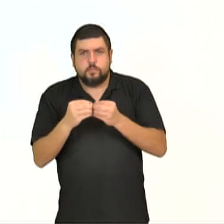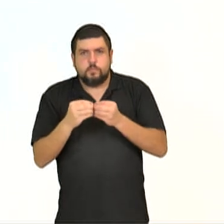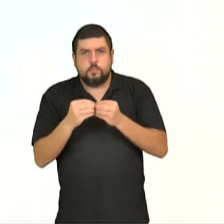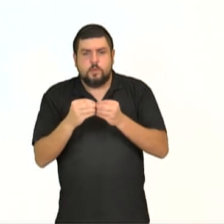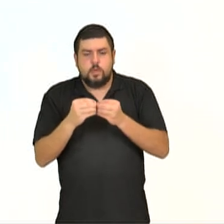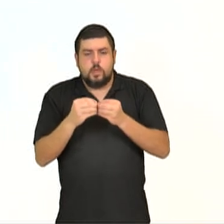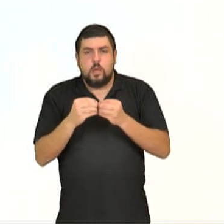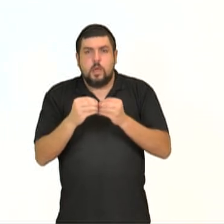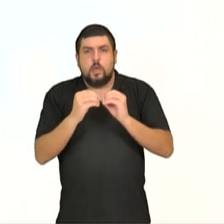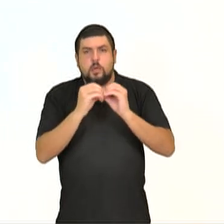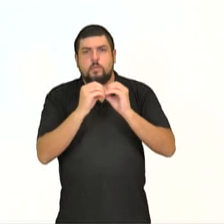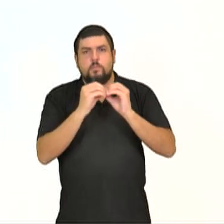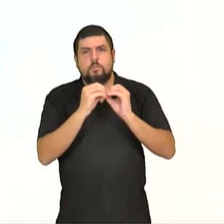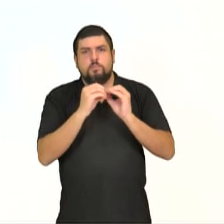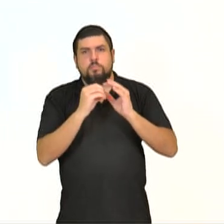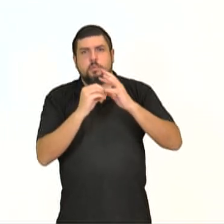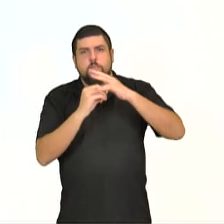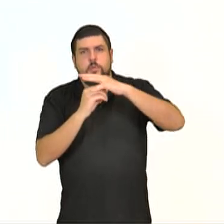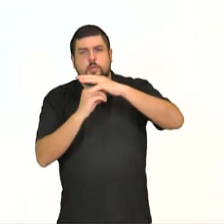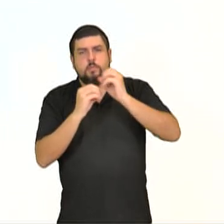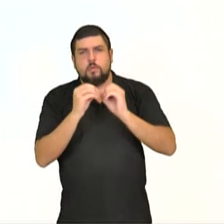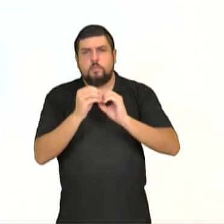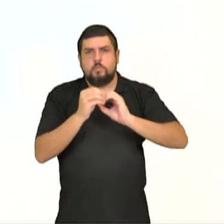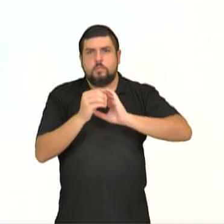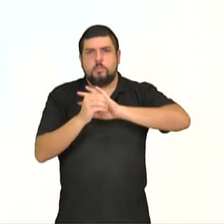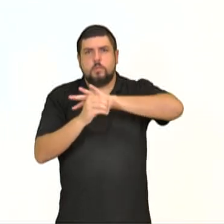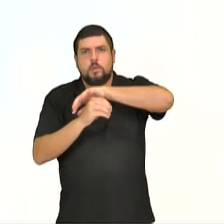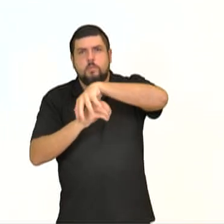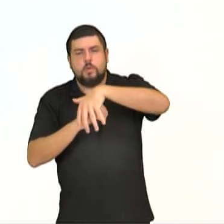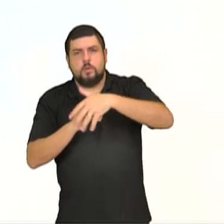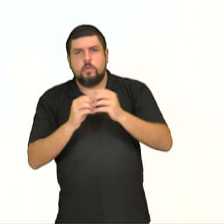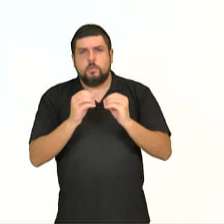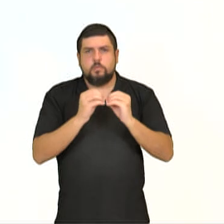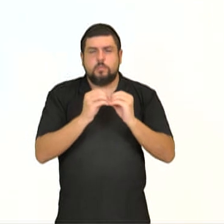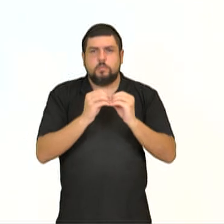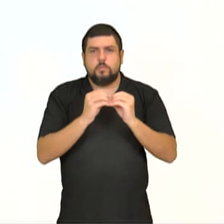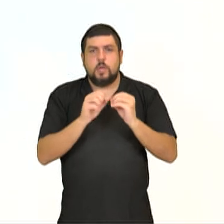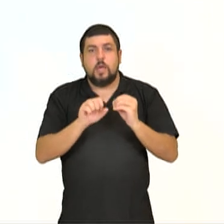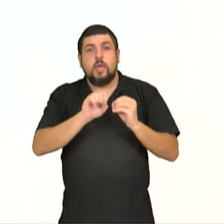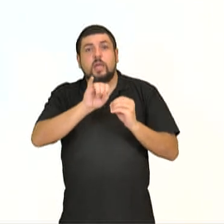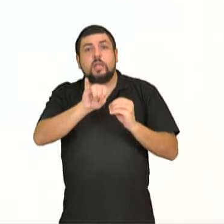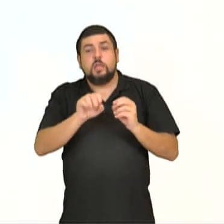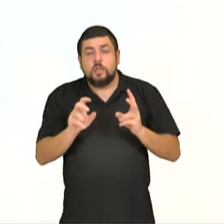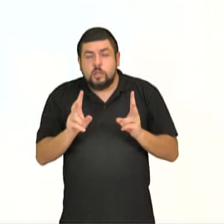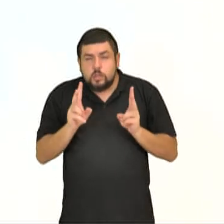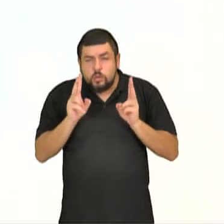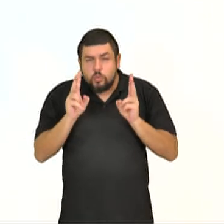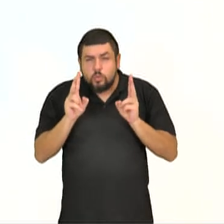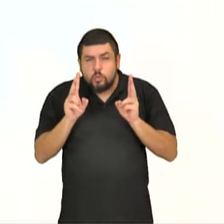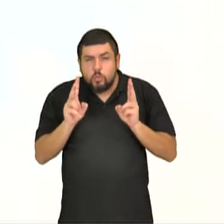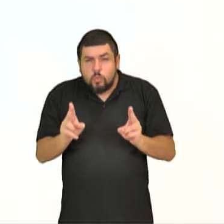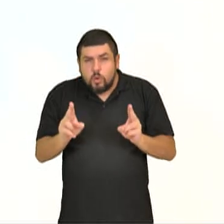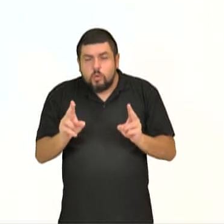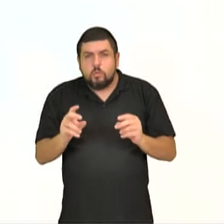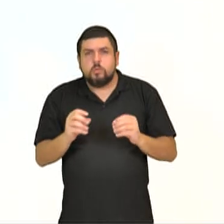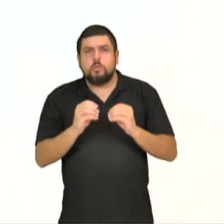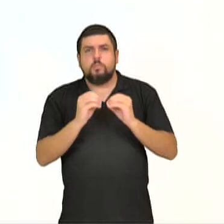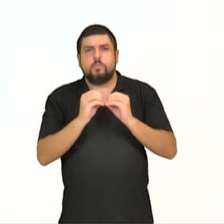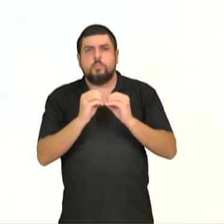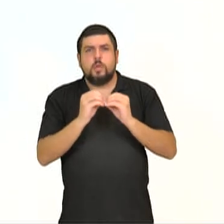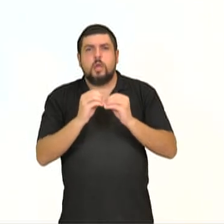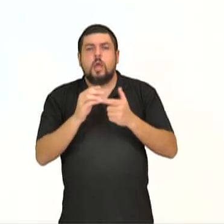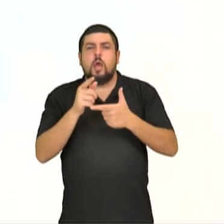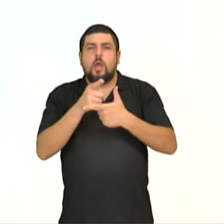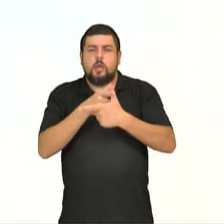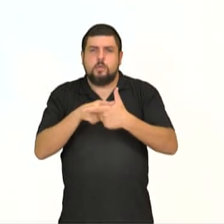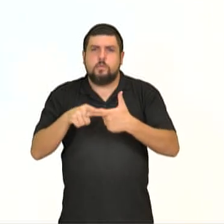espalha pelos dois simetricamente, e se os dois corpos forem idênticos, só se eles forem idênticos, a carga total se divide por